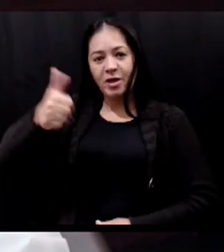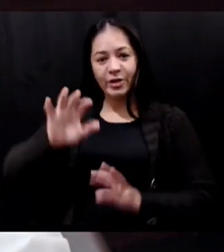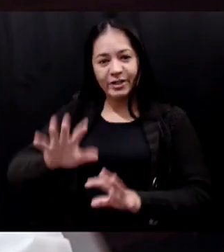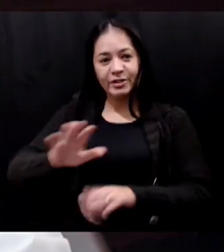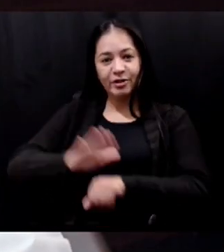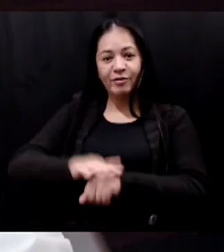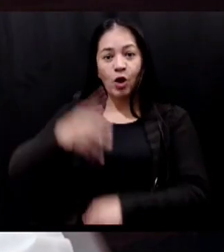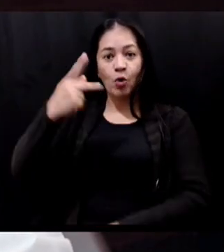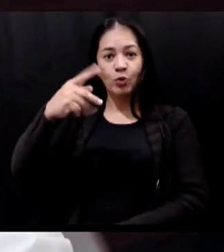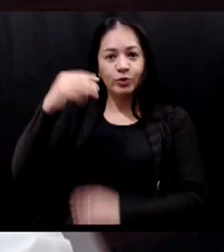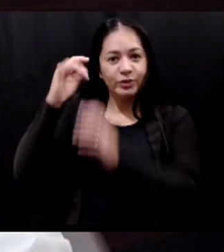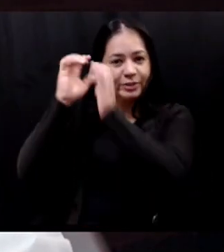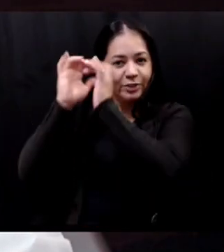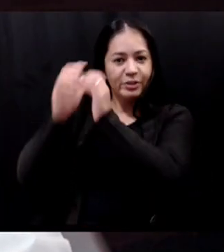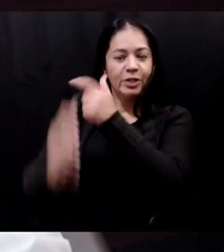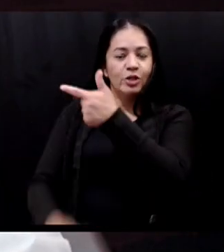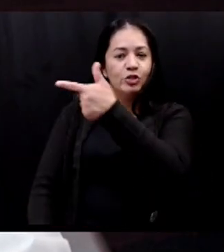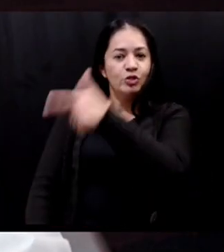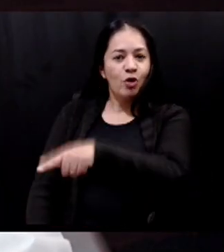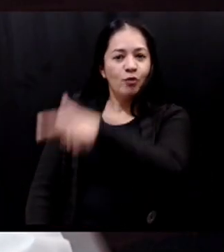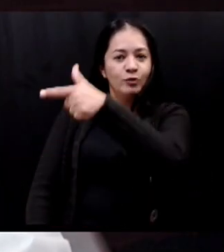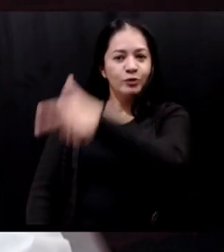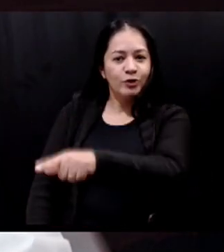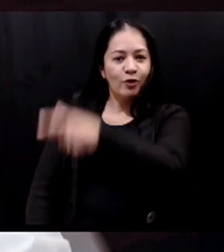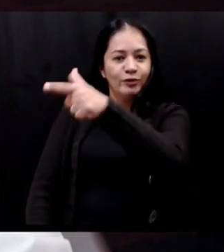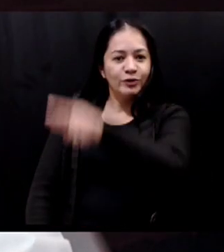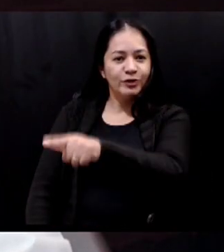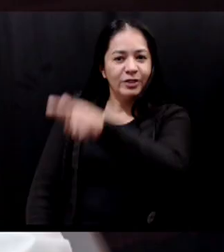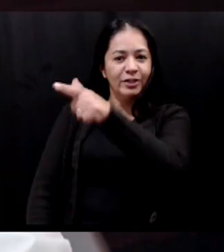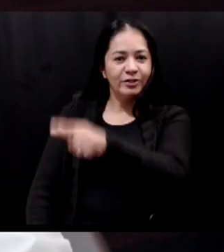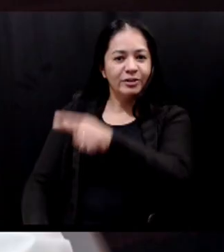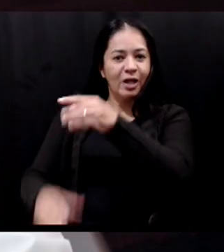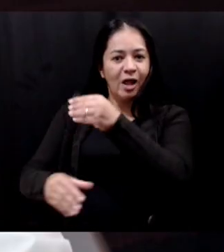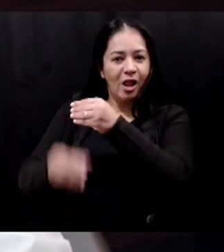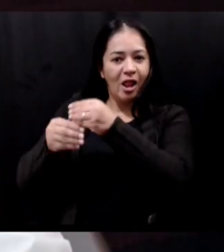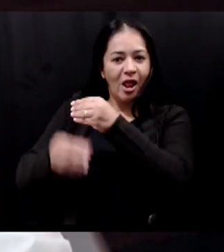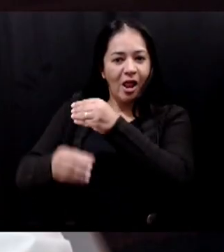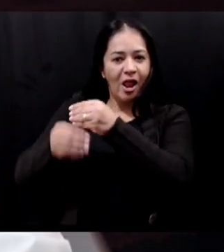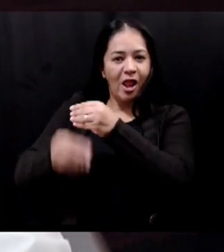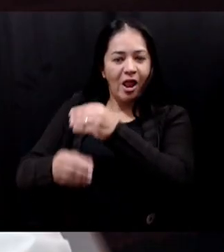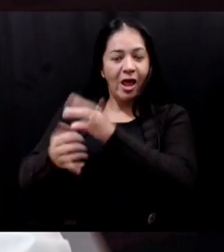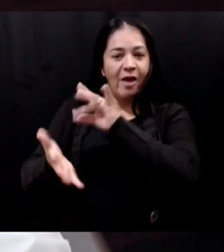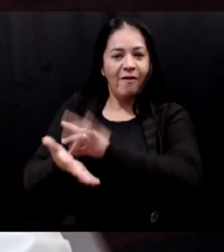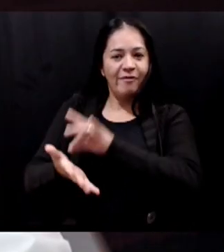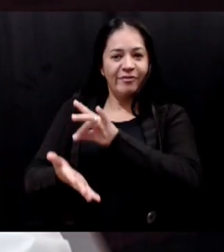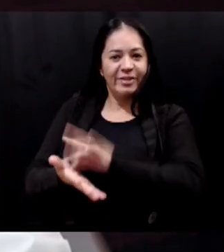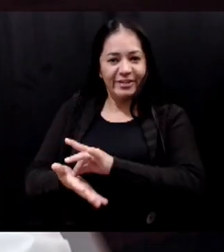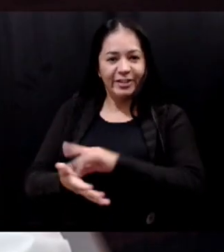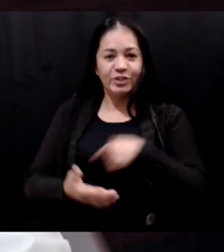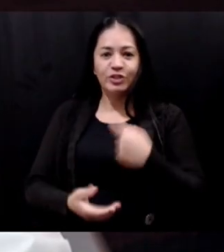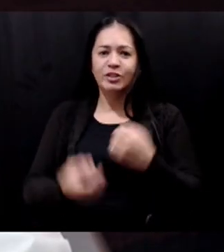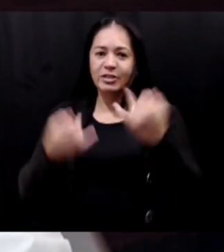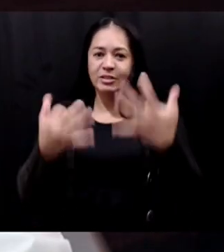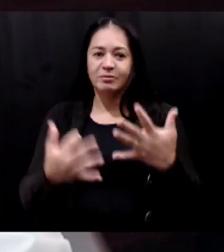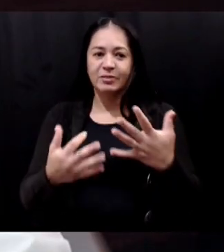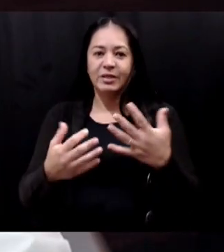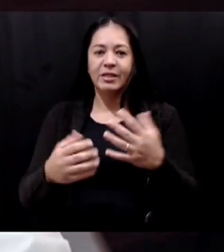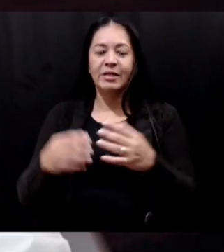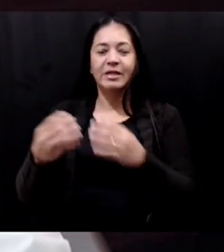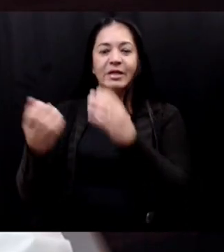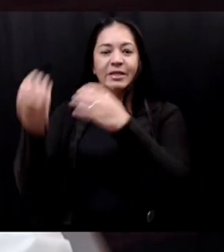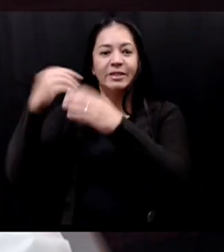repetidas vezes, vai passar a colocar aquilo como uma realidade, né? E a gente fala isso na neurociência, que é como se a gente